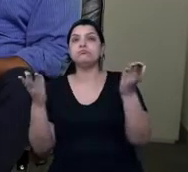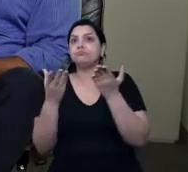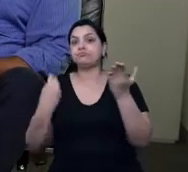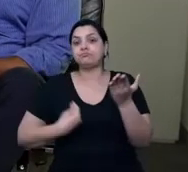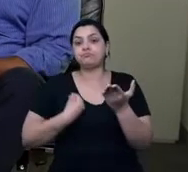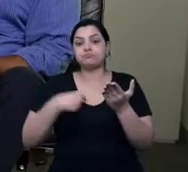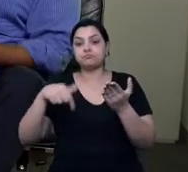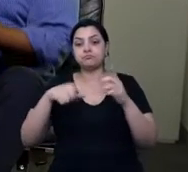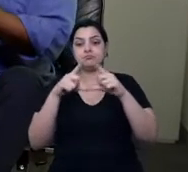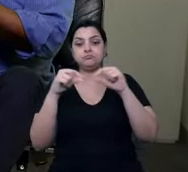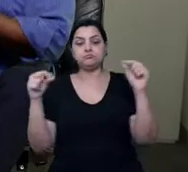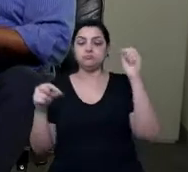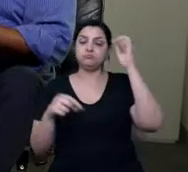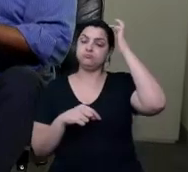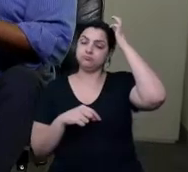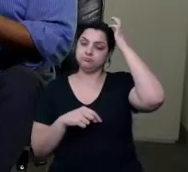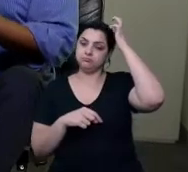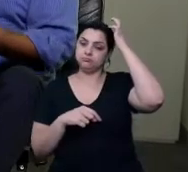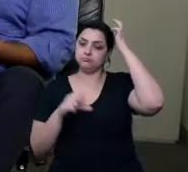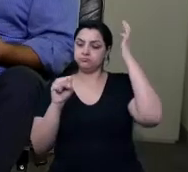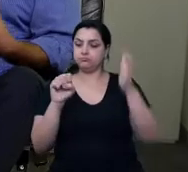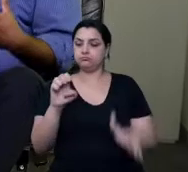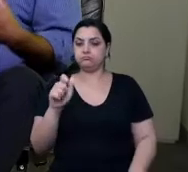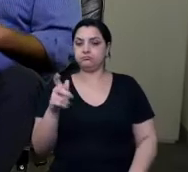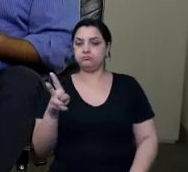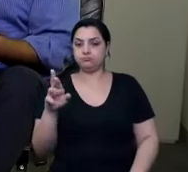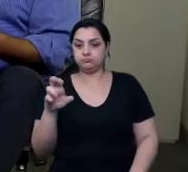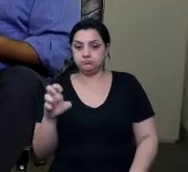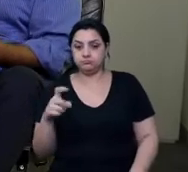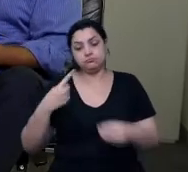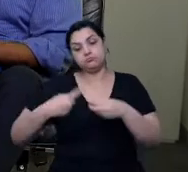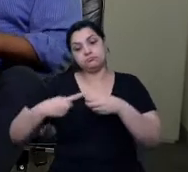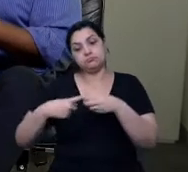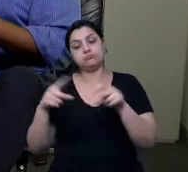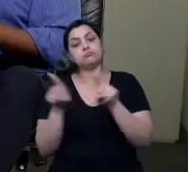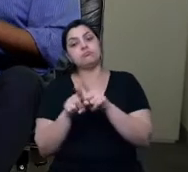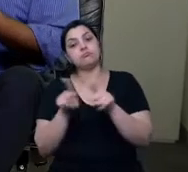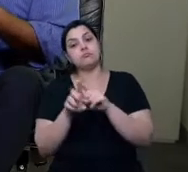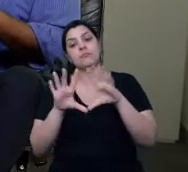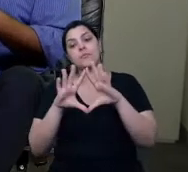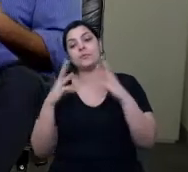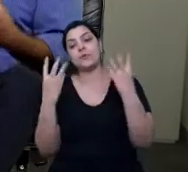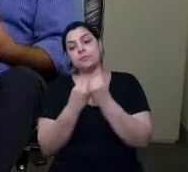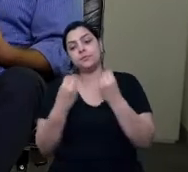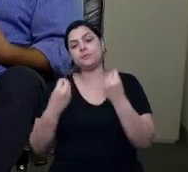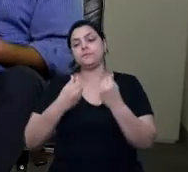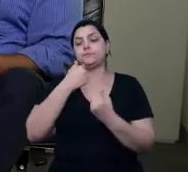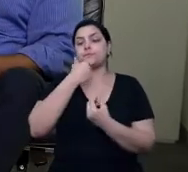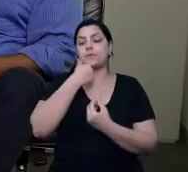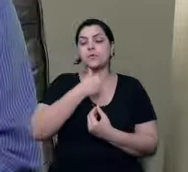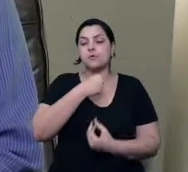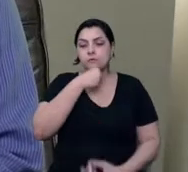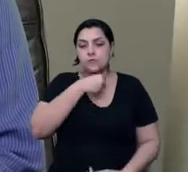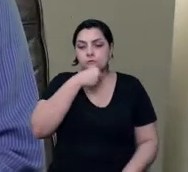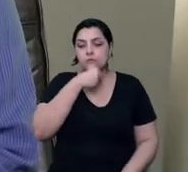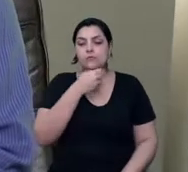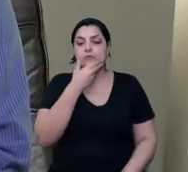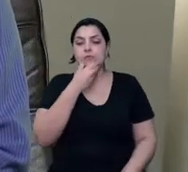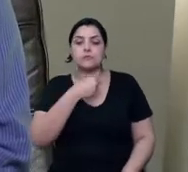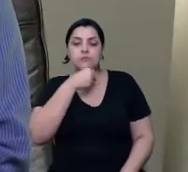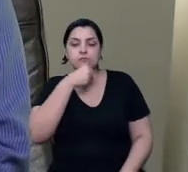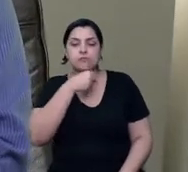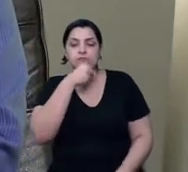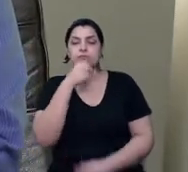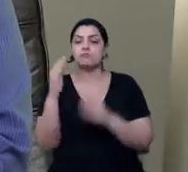Seabra é a minha cidade também por conta dos meus parentes, né? Os meus avós, os meus familiares, mas eu